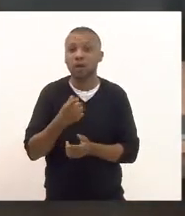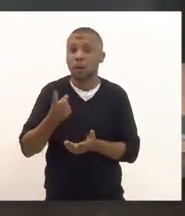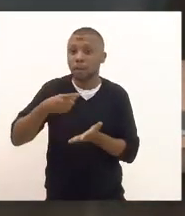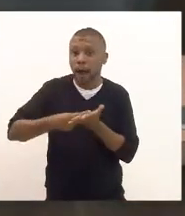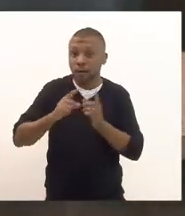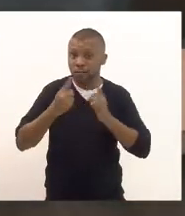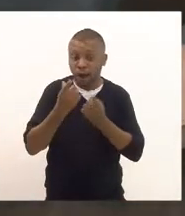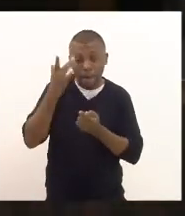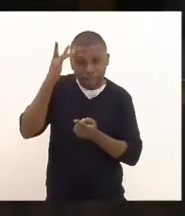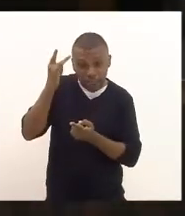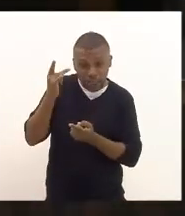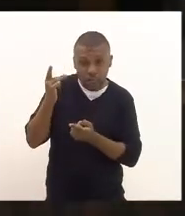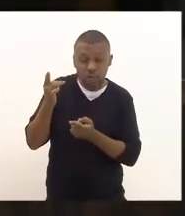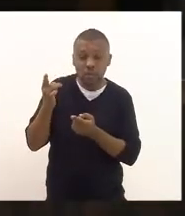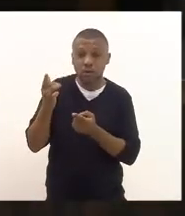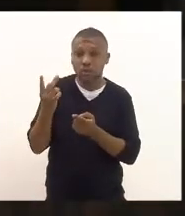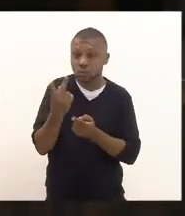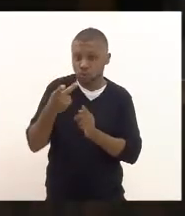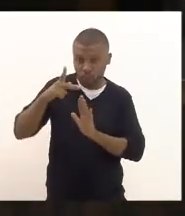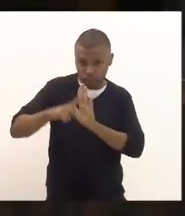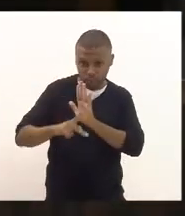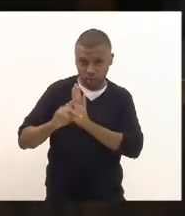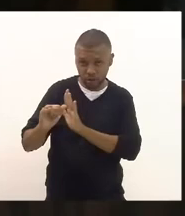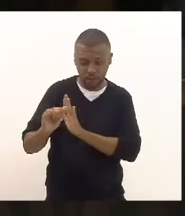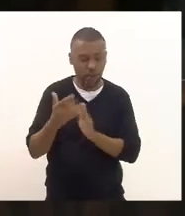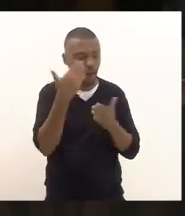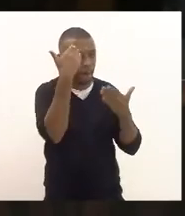sessão ordinária dia de amanhã com os dois